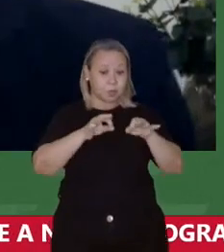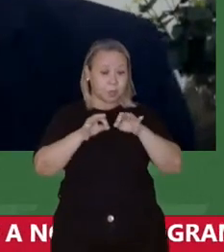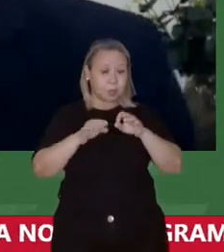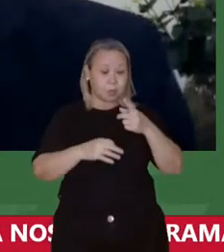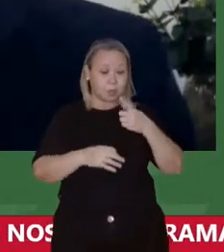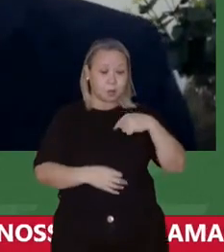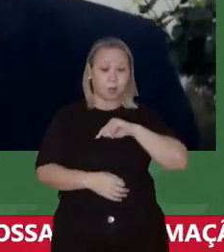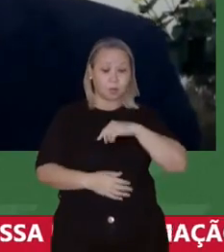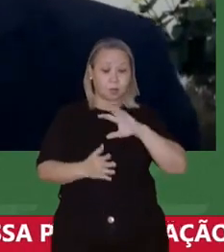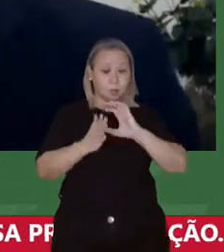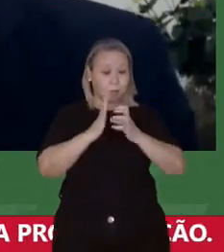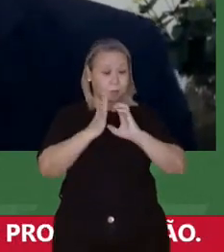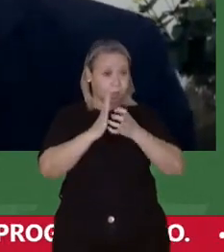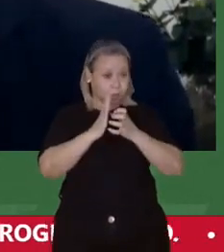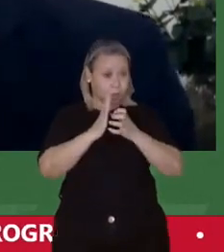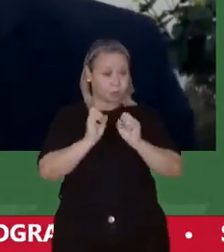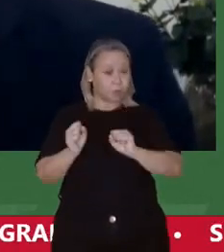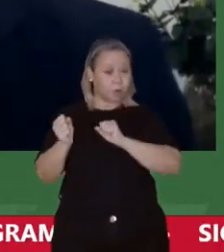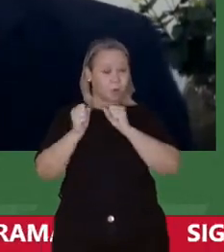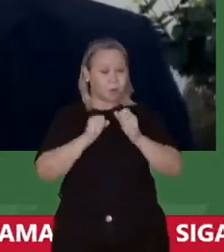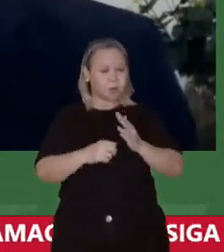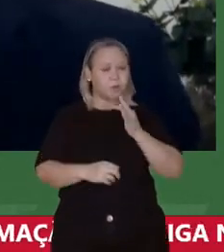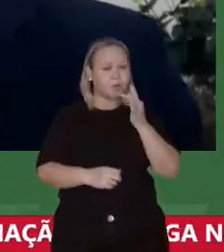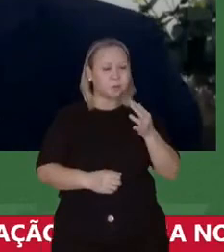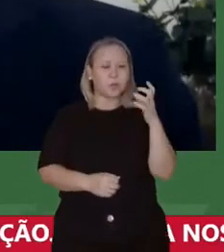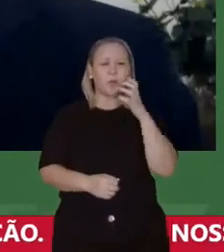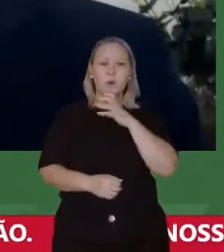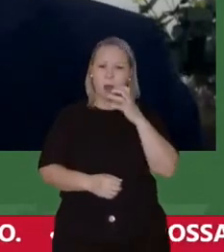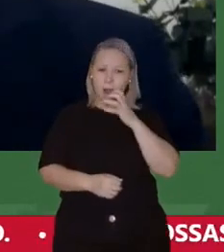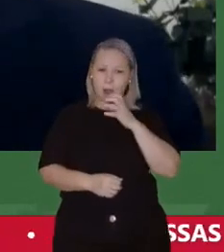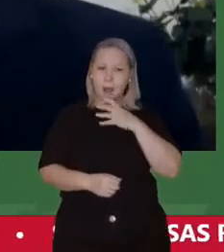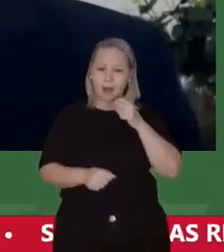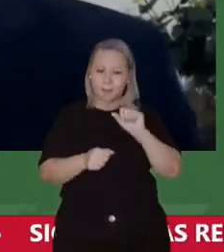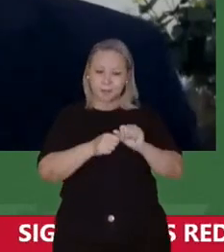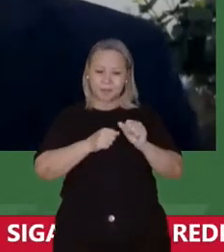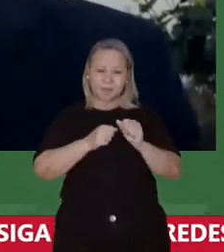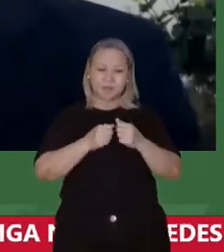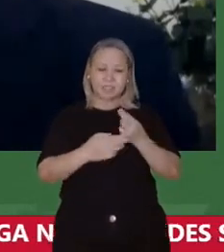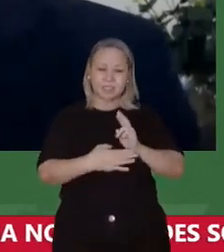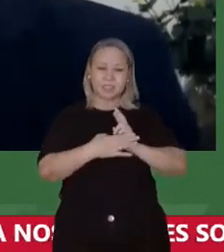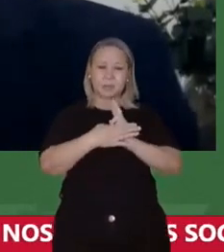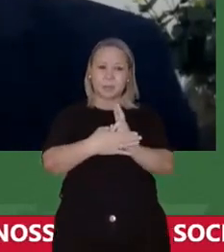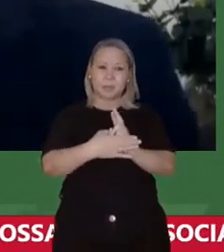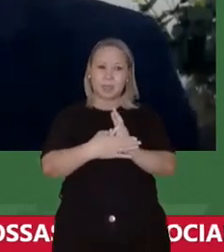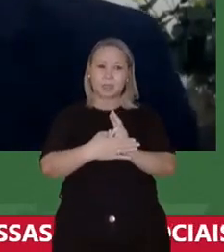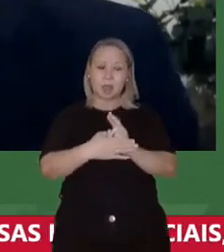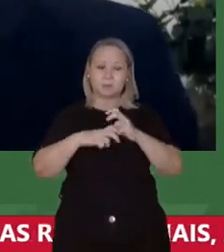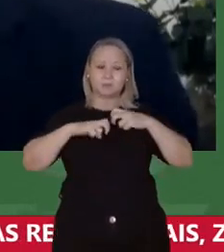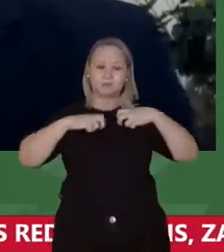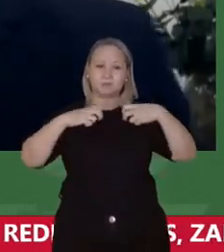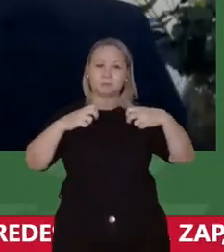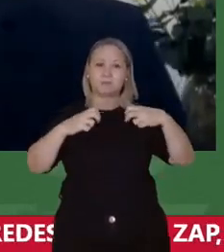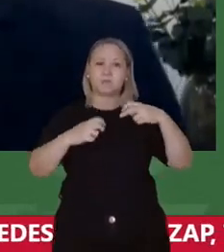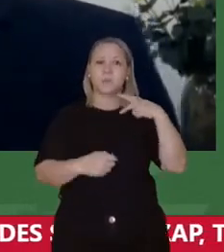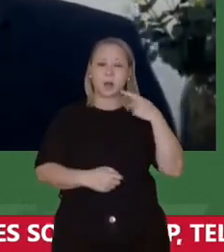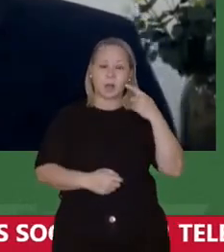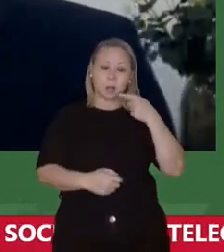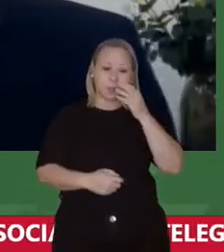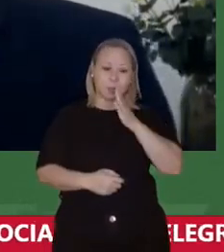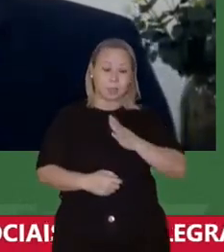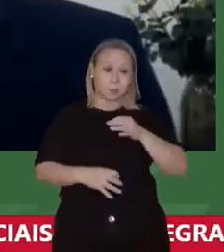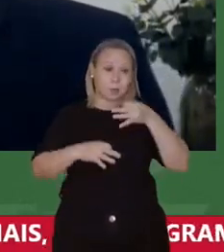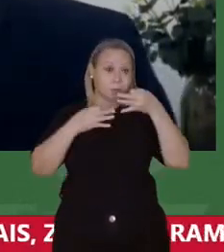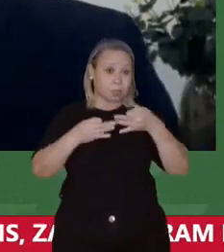partido possa, no futuro breve, fazer-se representado no parlamento brasileiro. E, com certeza,